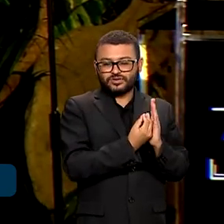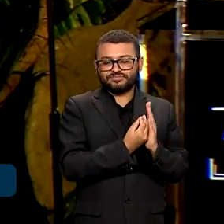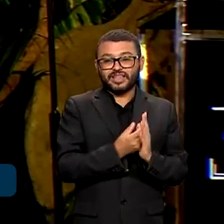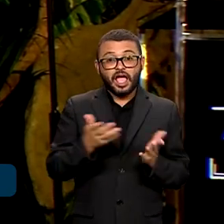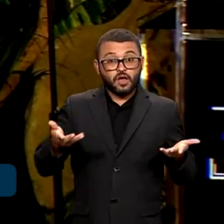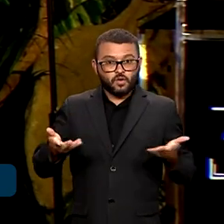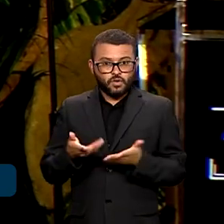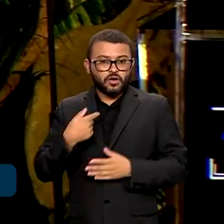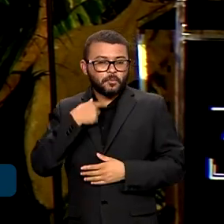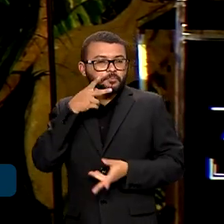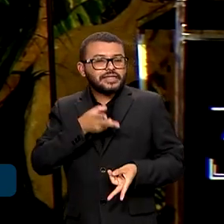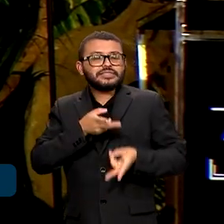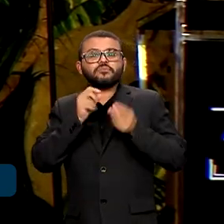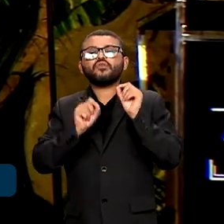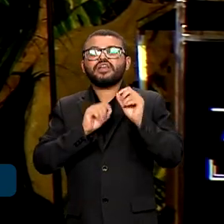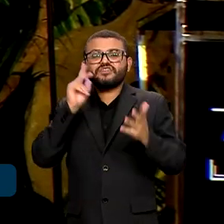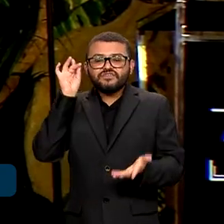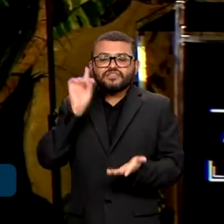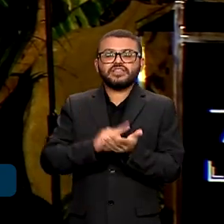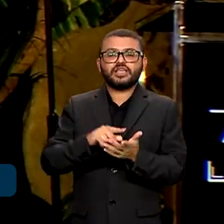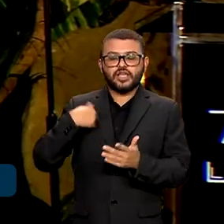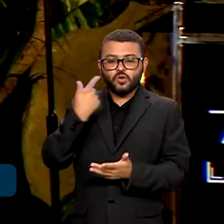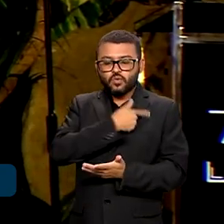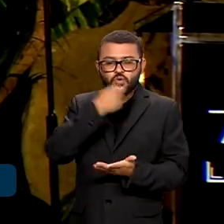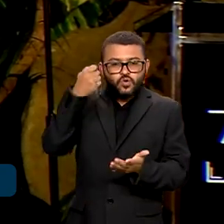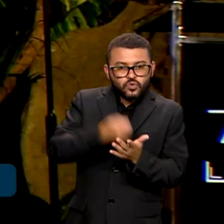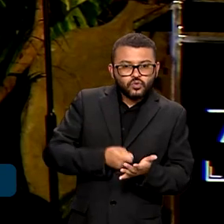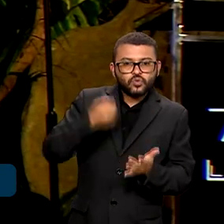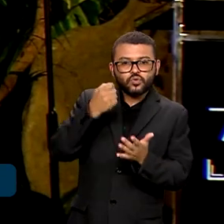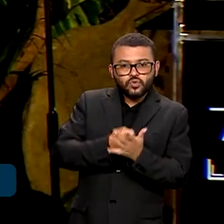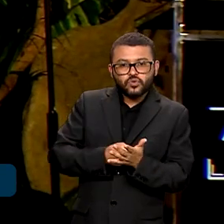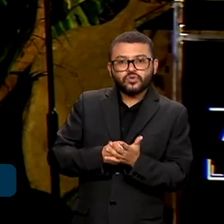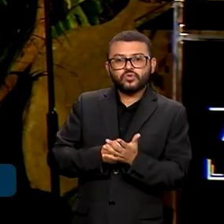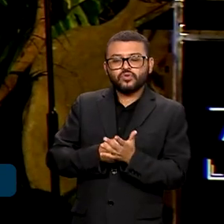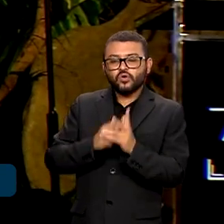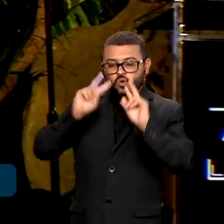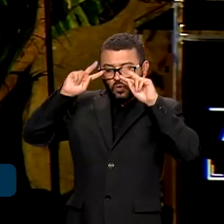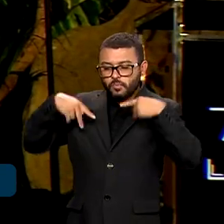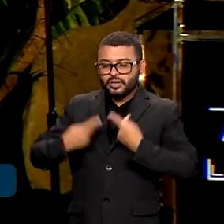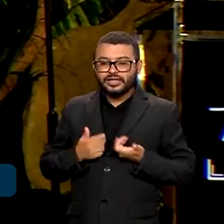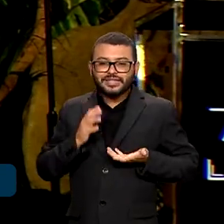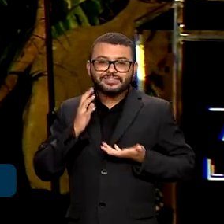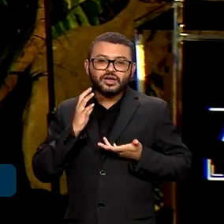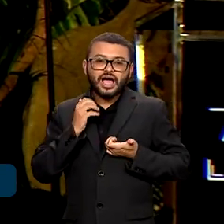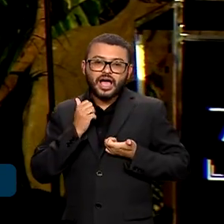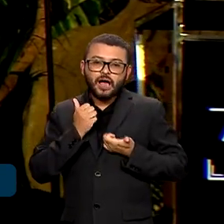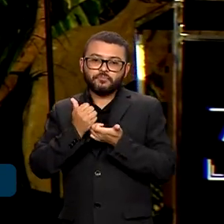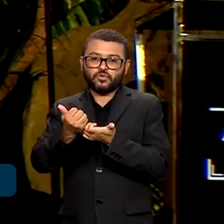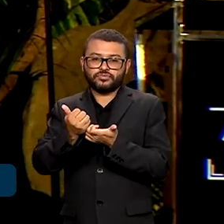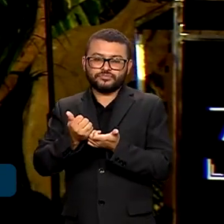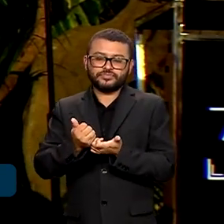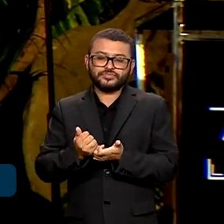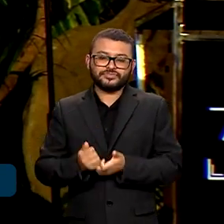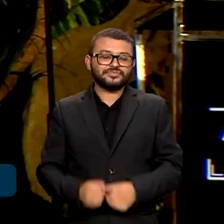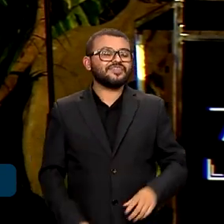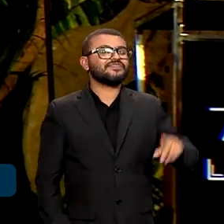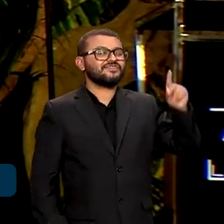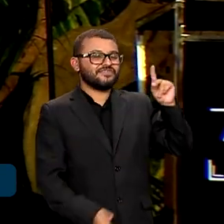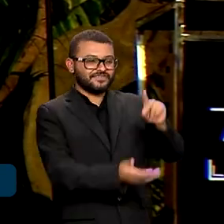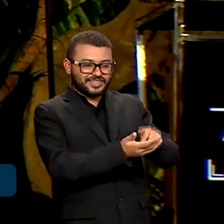Agora, percebo que estou lutando pela humanidade. Sim, Chico